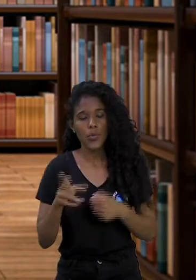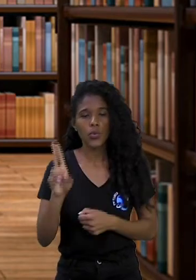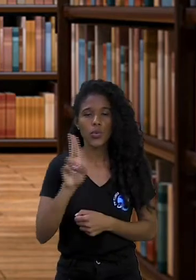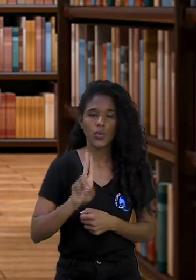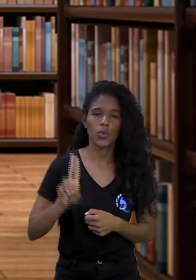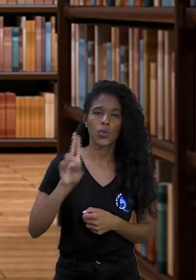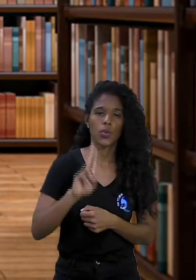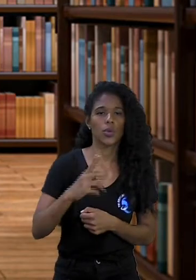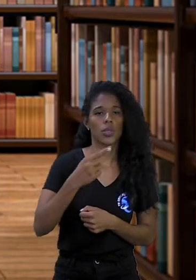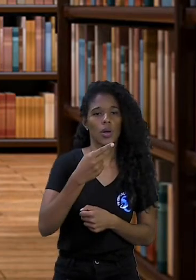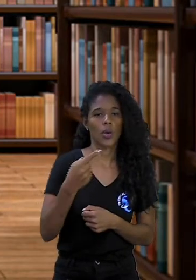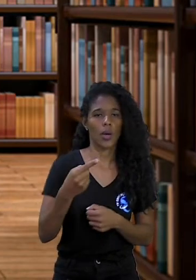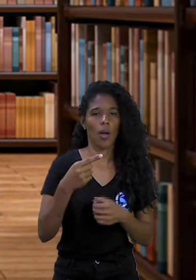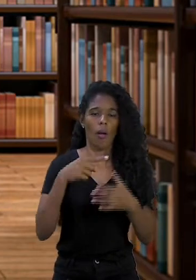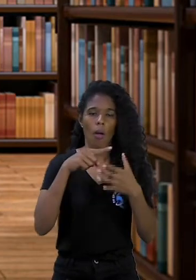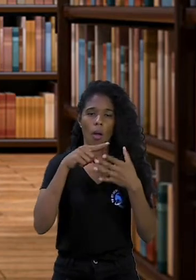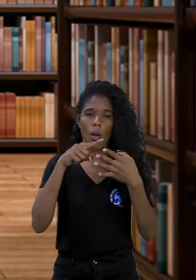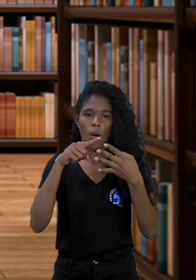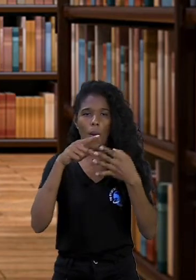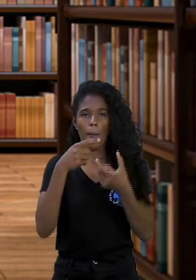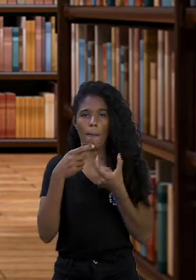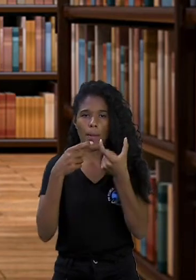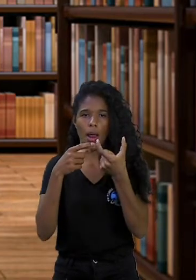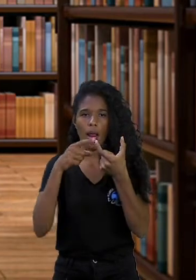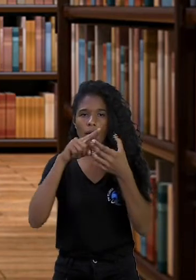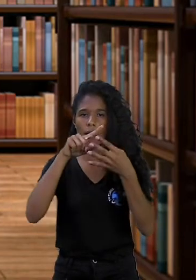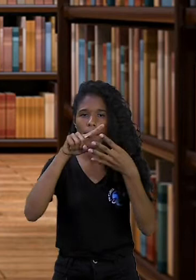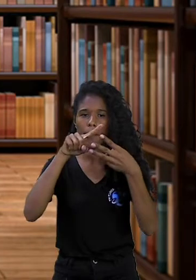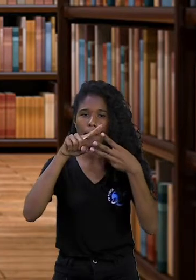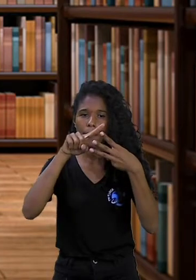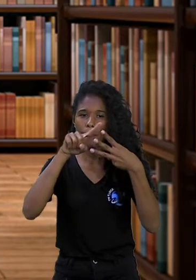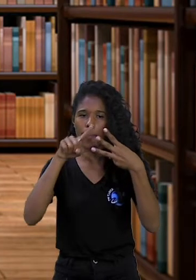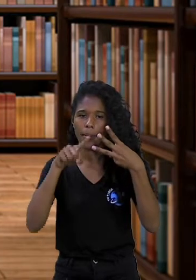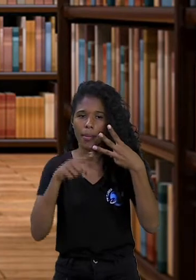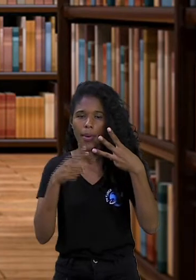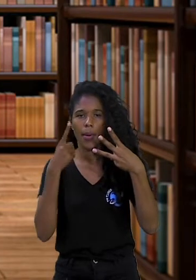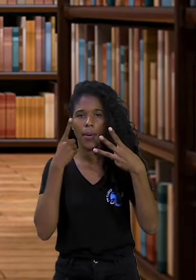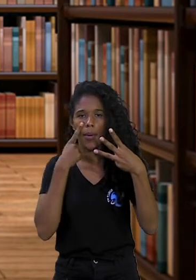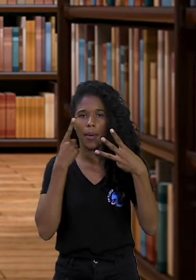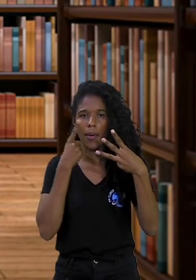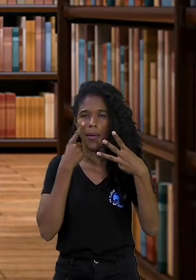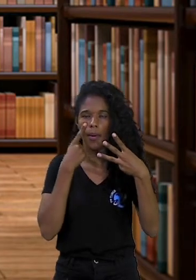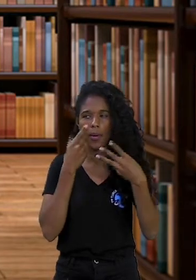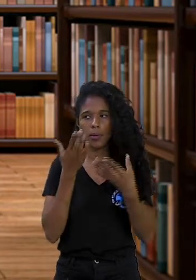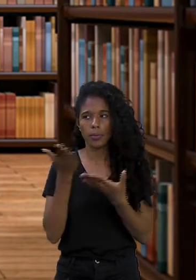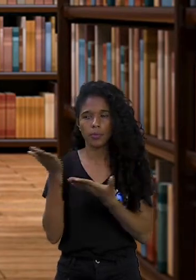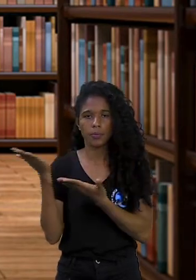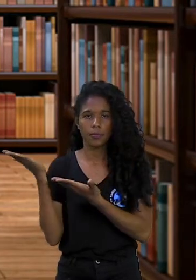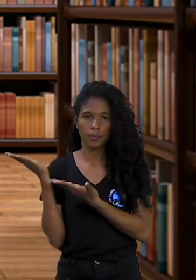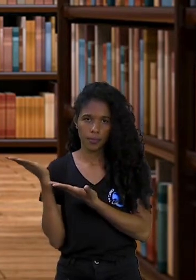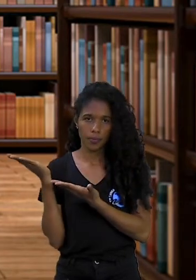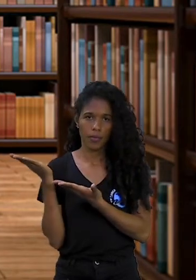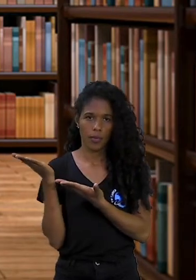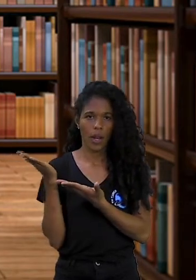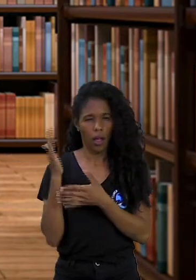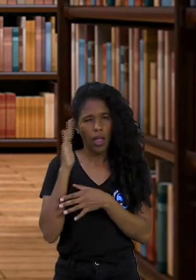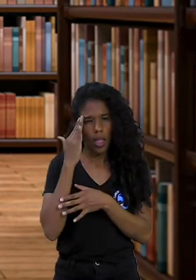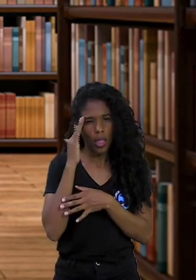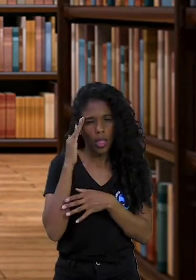Subbibliotecário. Então, terminou com B, começou a palavra seguinte com B, então tem hífen.